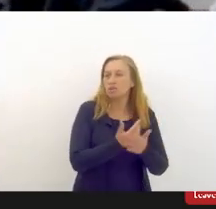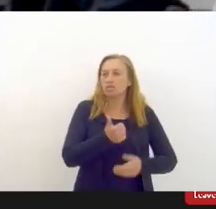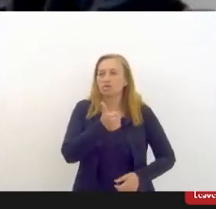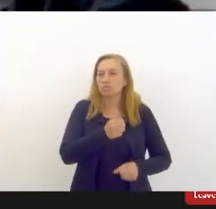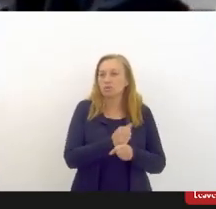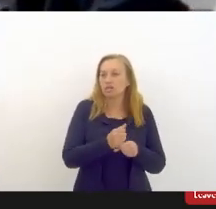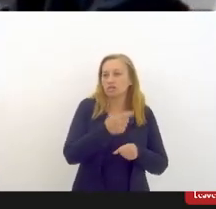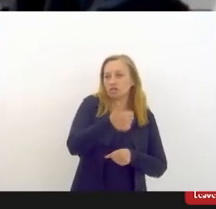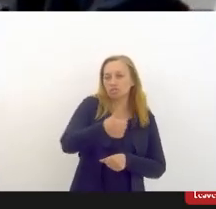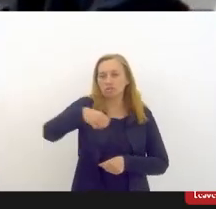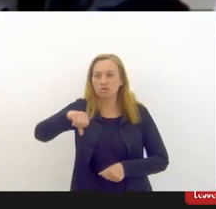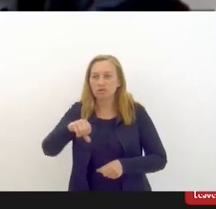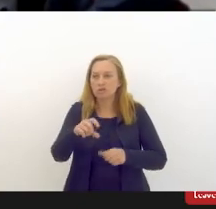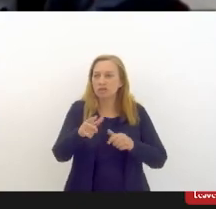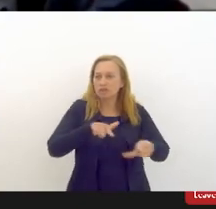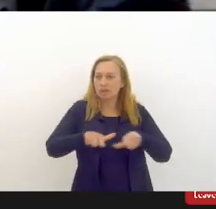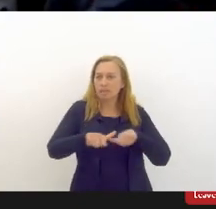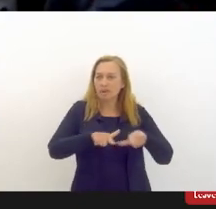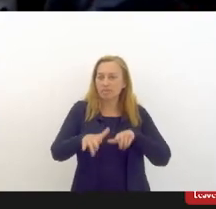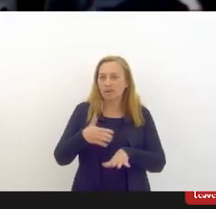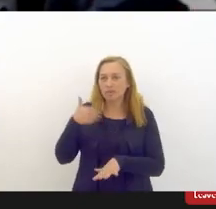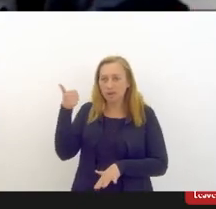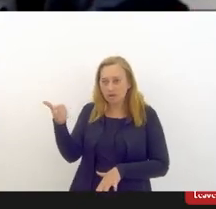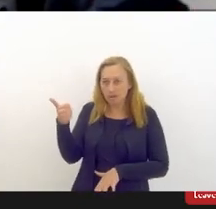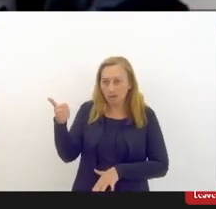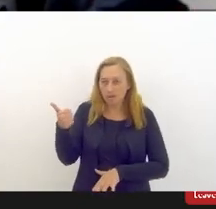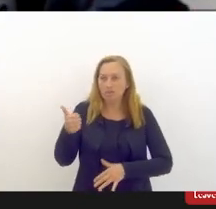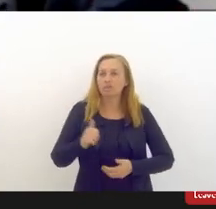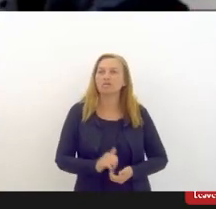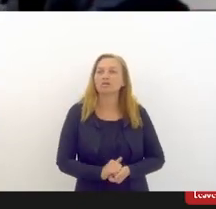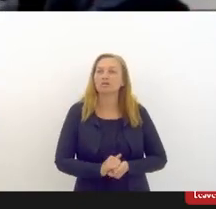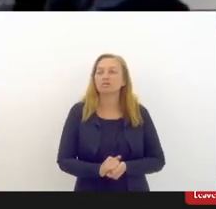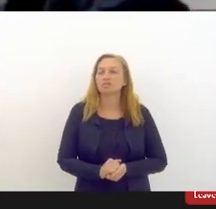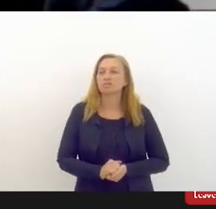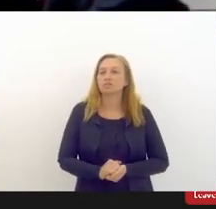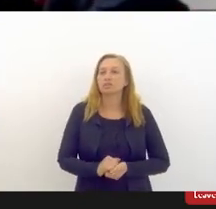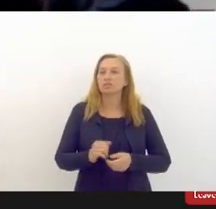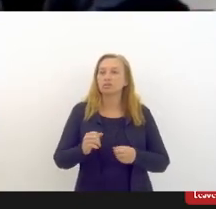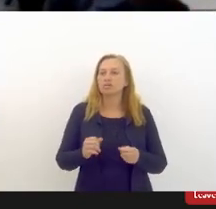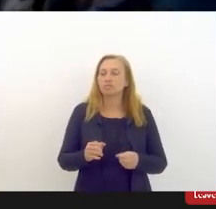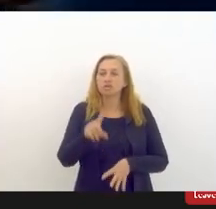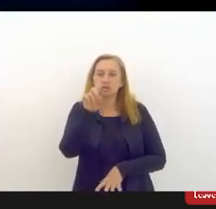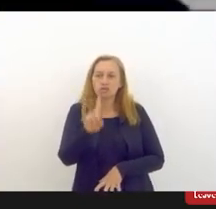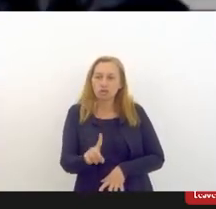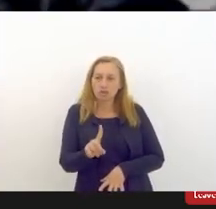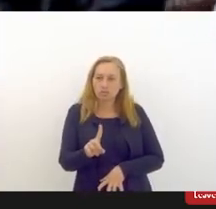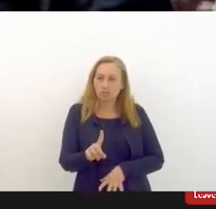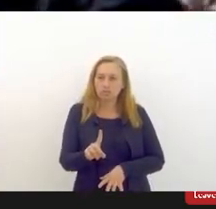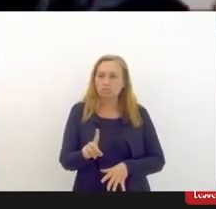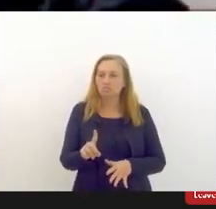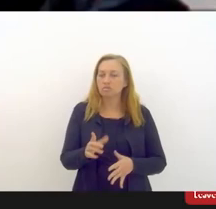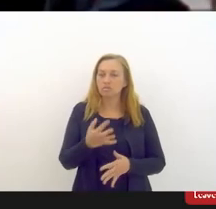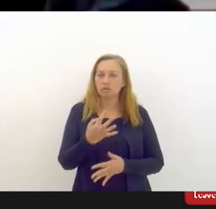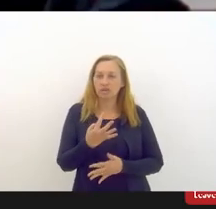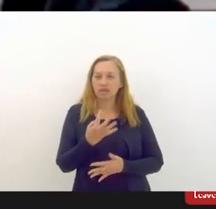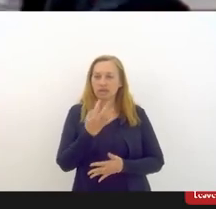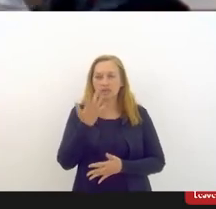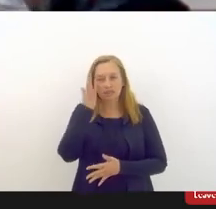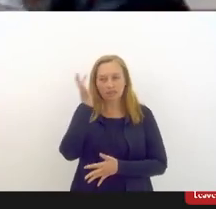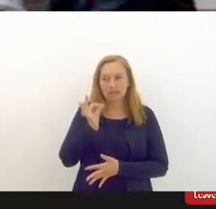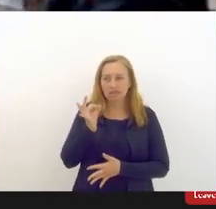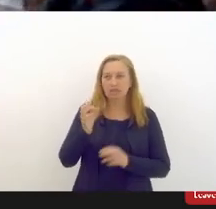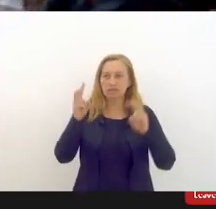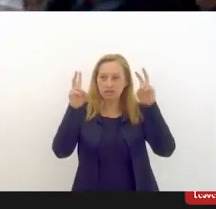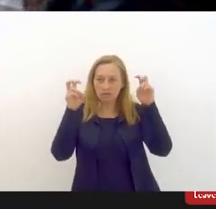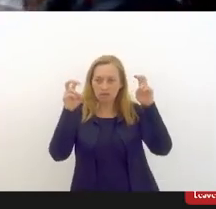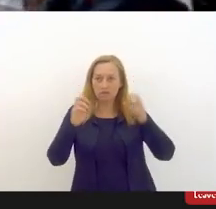2019 que a gente vem trabalhando para melhorar essa parte nos próximos anos e o diretor não ficar tão onerado com essa parte. Mas, via